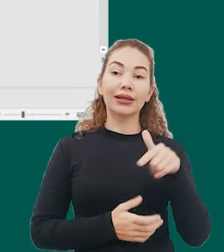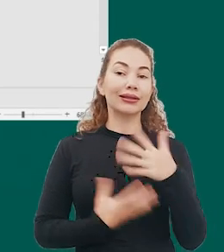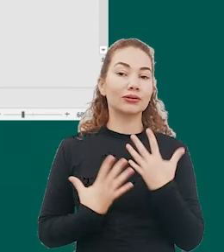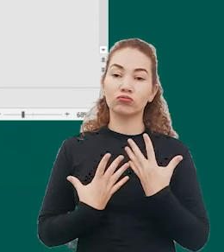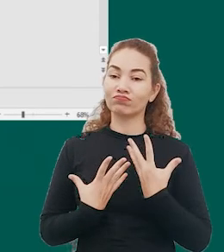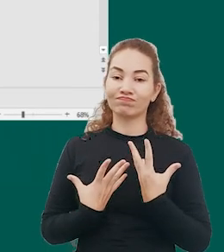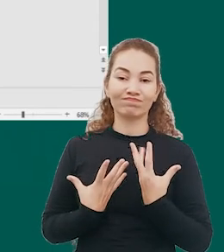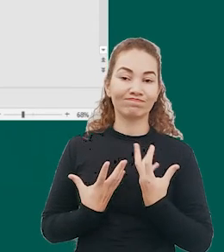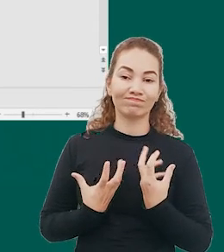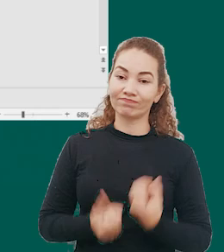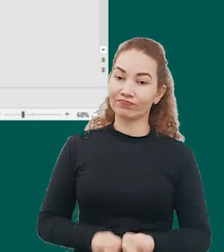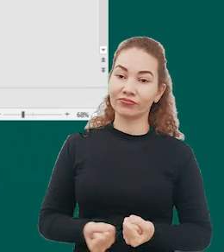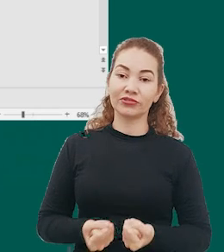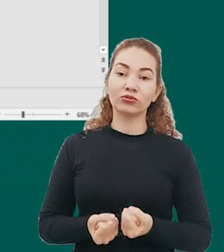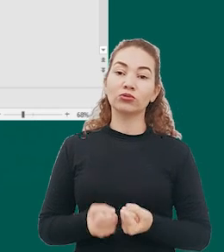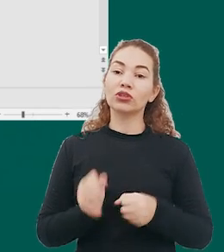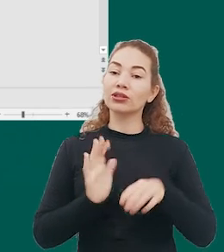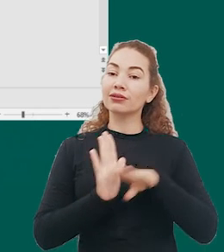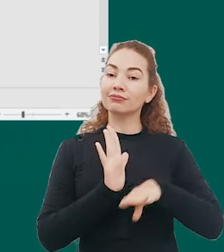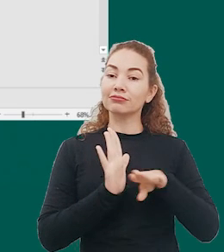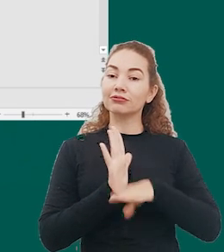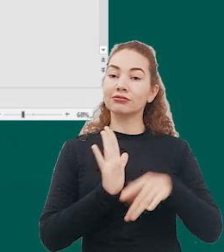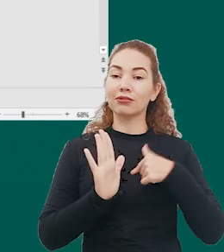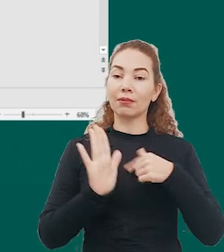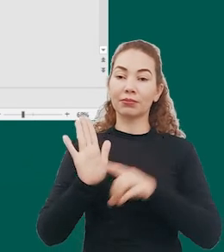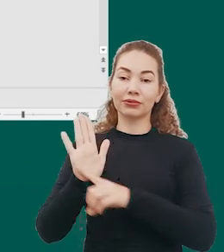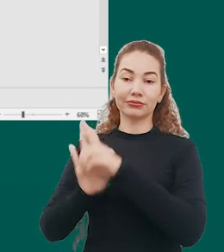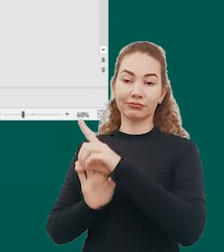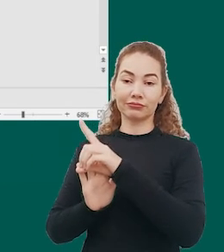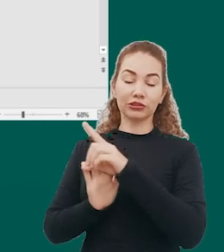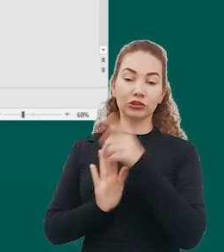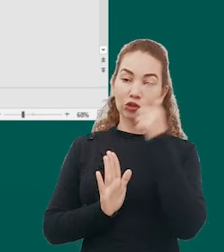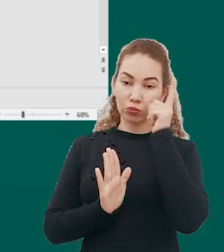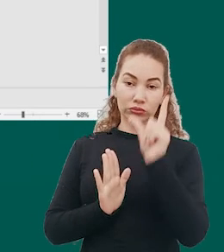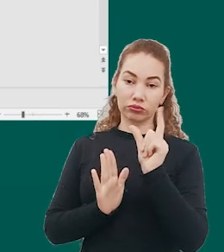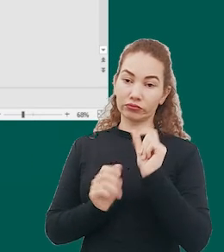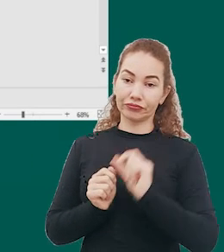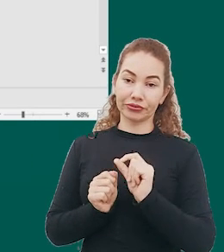permite uma dedução lá na minha declaração do imposto de renda.